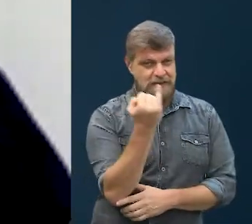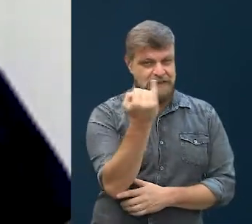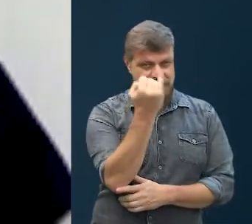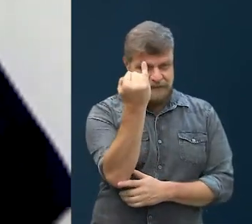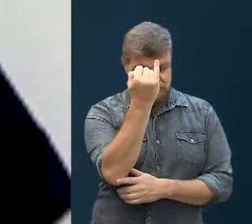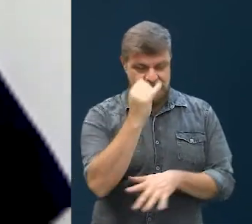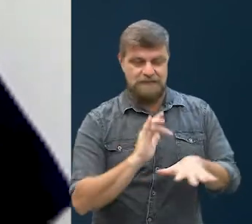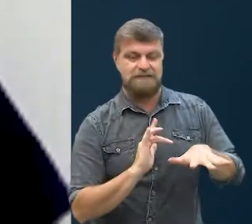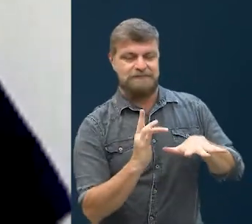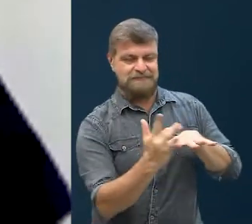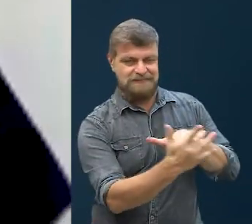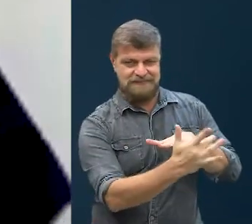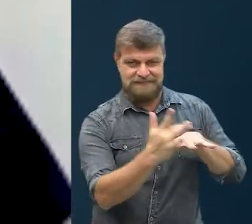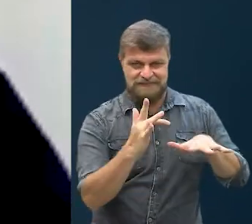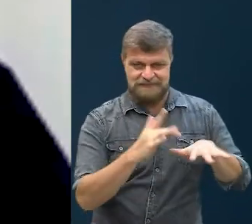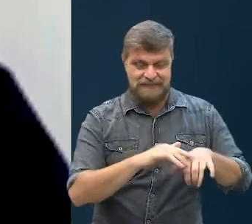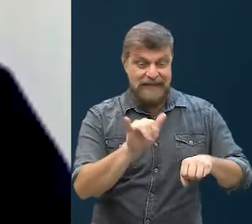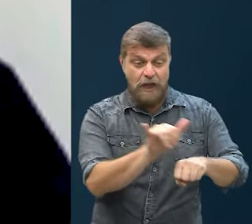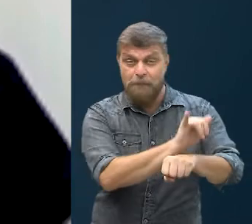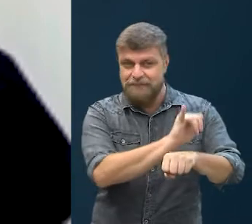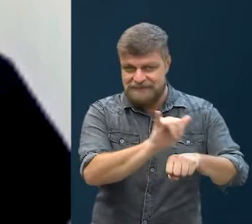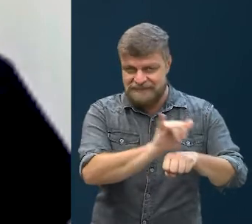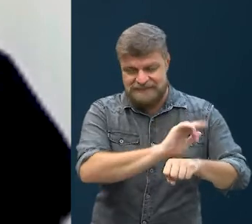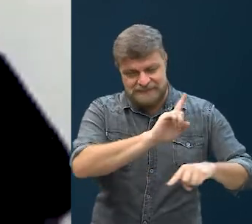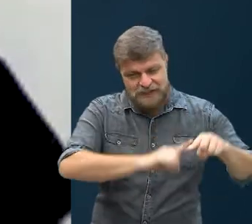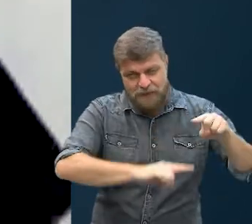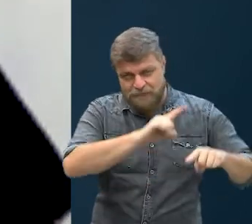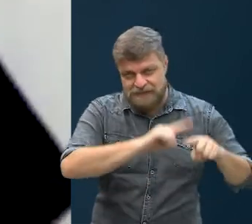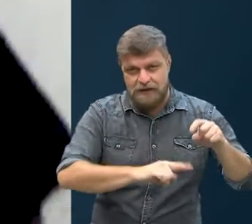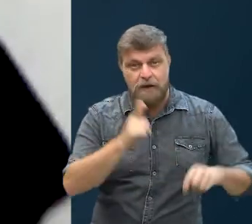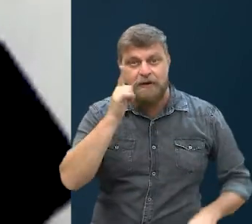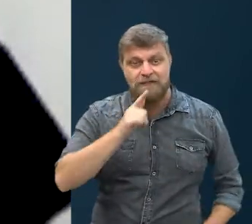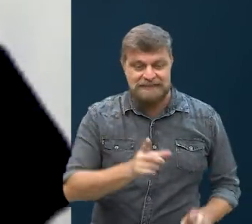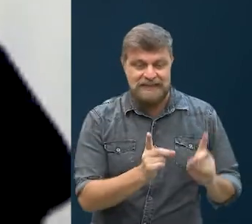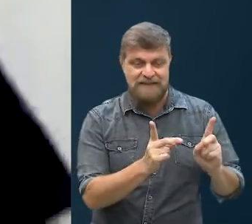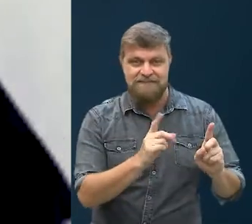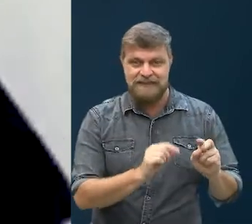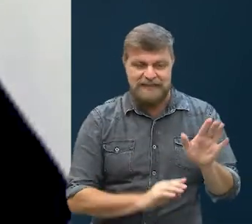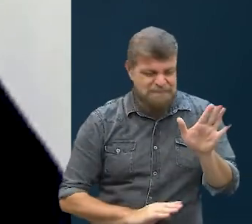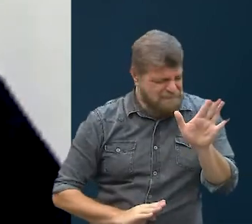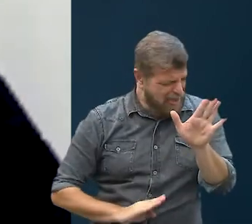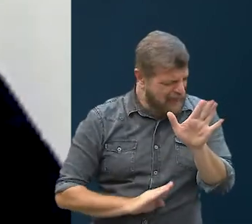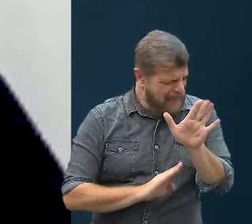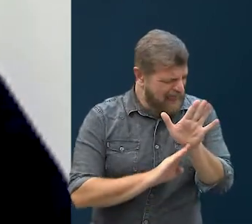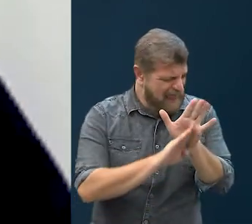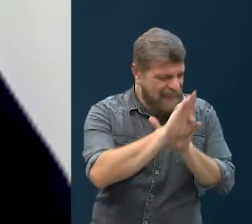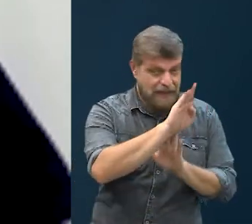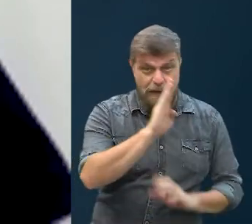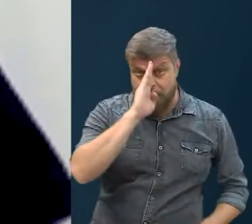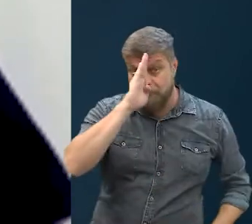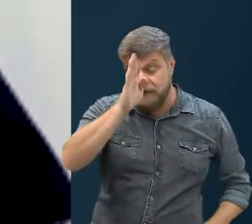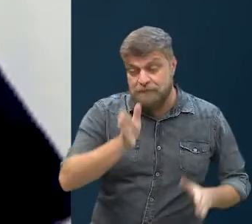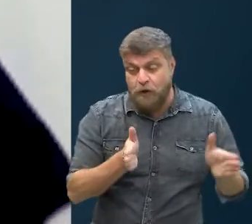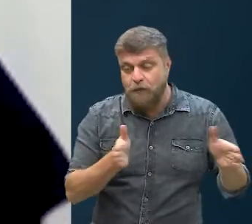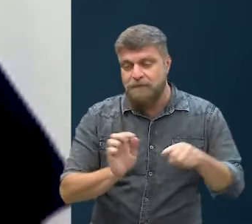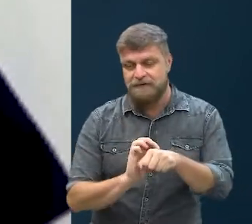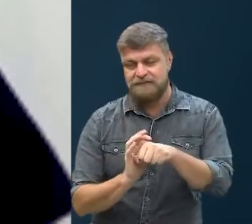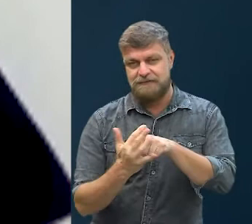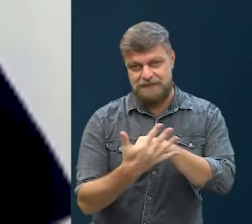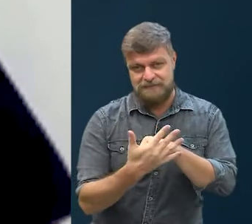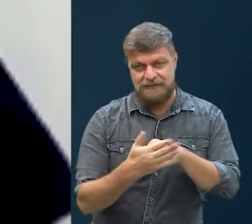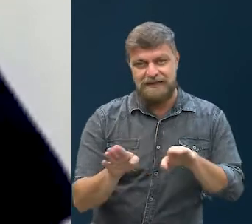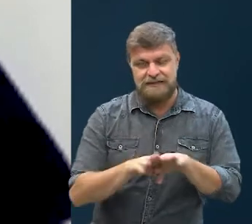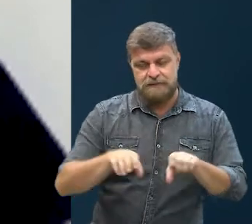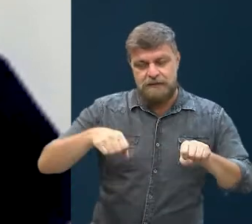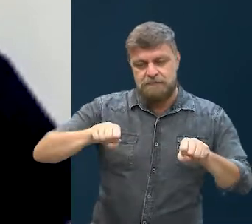enorme nessa ferramenta para alavancar as vendas, principalmente nesse momento de pandemia, e as vendas